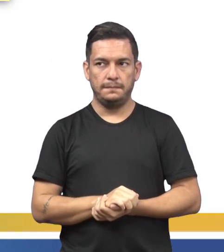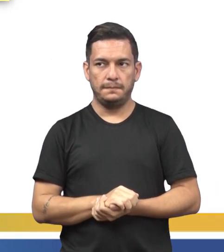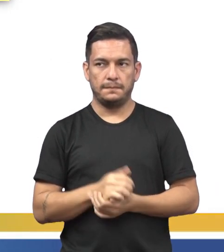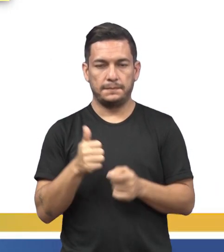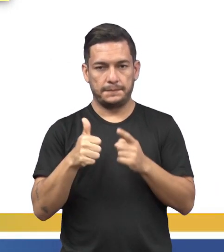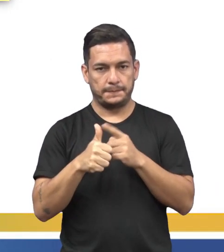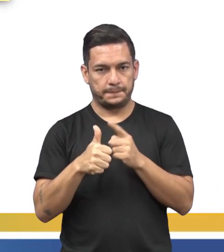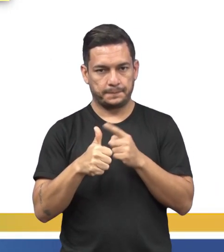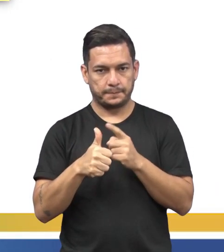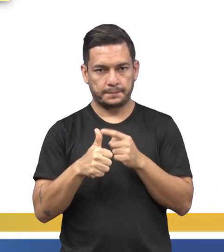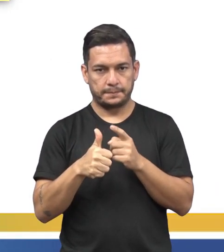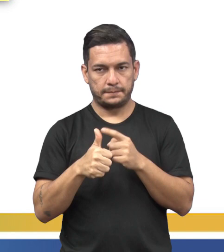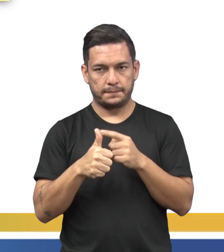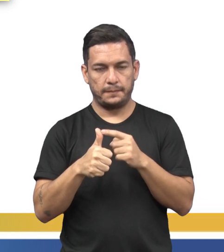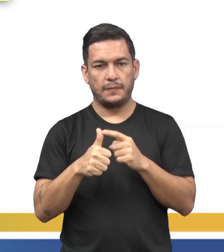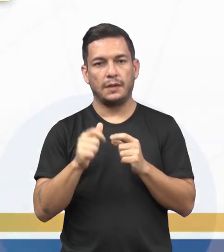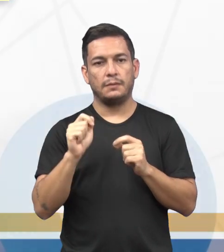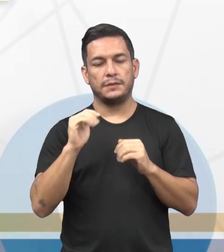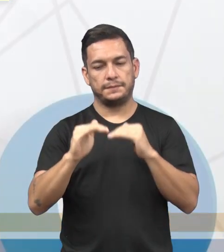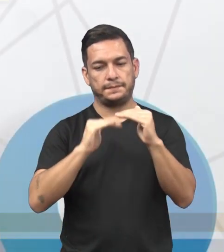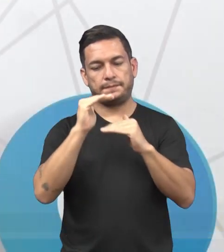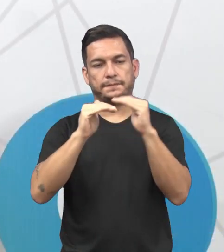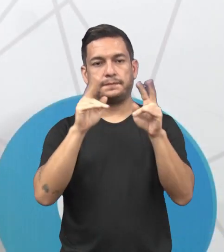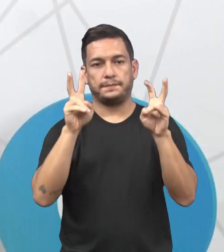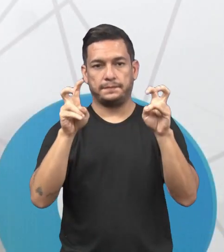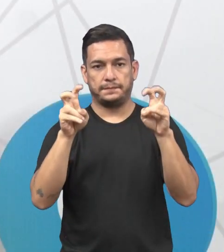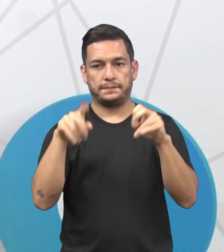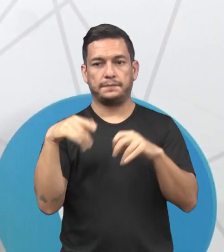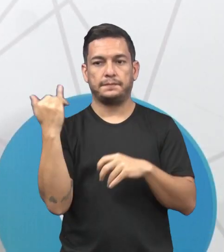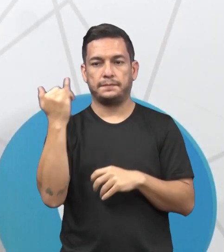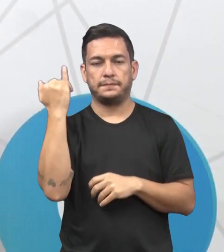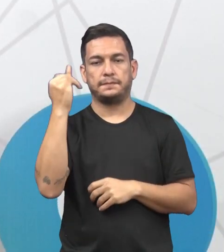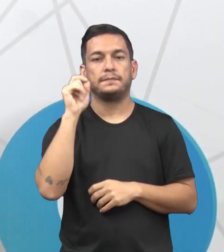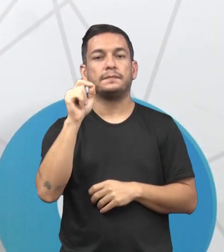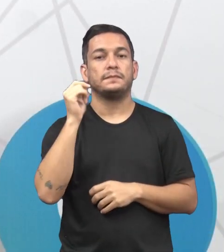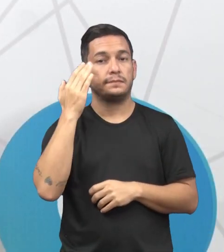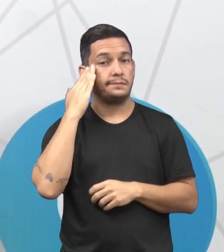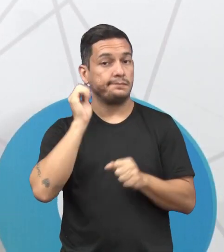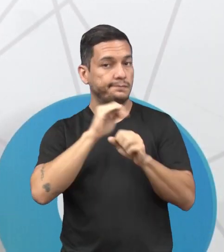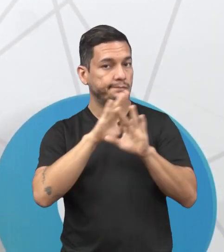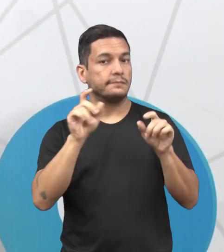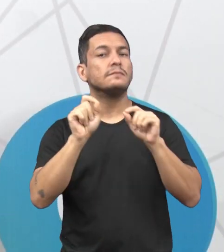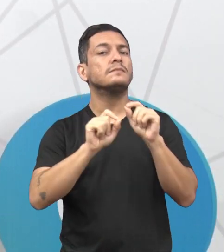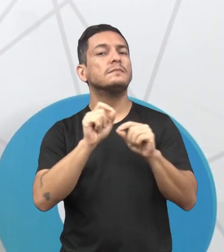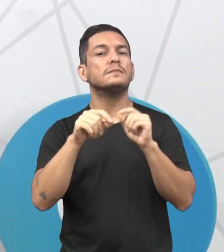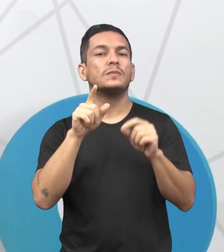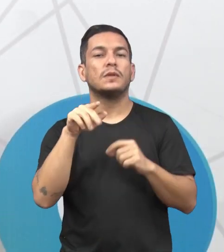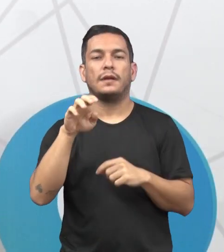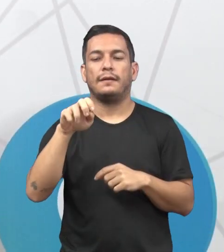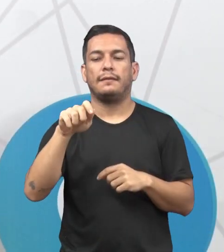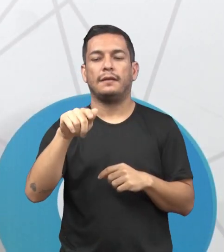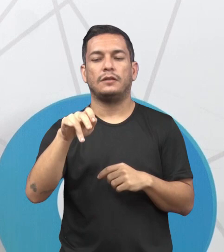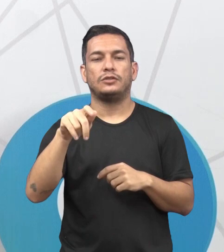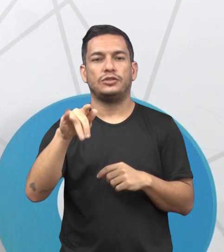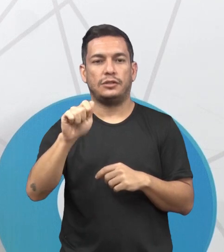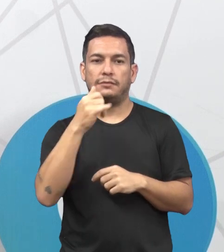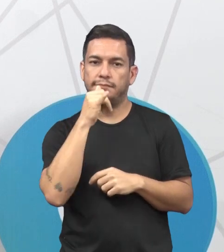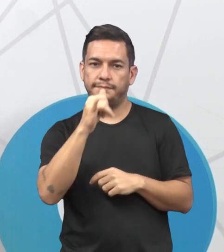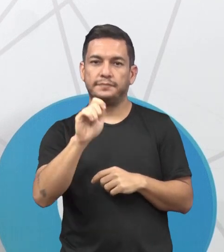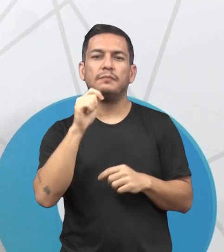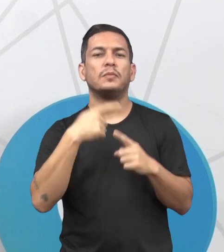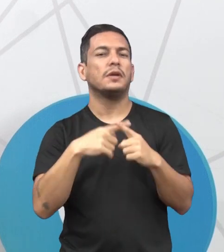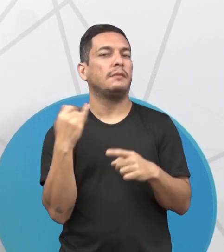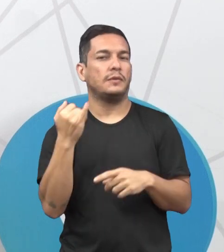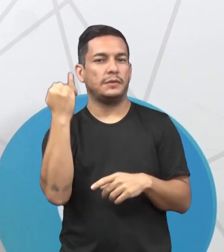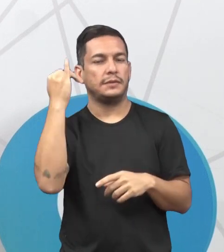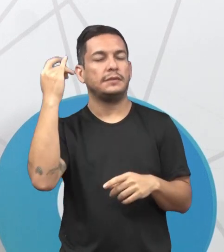Primeiro ponto, para que a gente possa avançar sobre esse assunto, é importante a gente entender um pouco do que é energia e por que ela é importante no nosso cotidiano, por